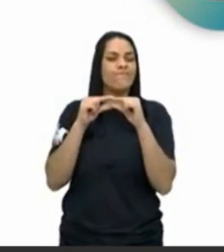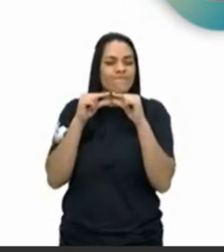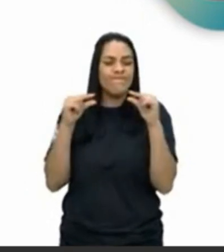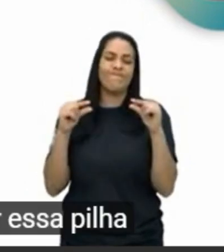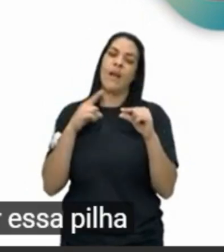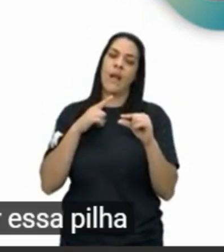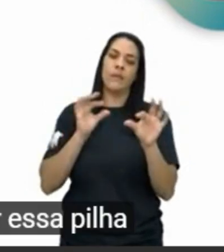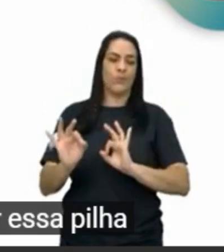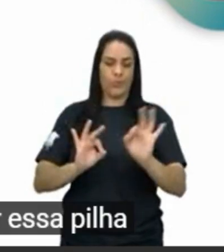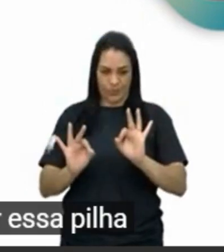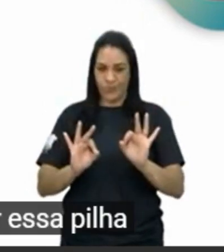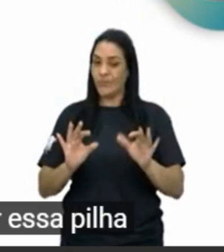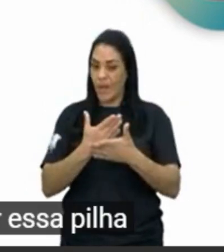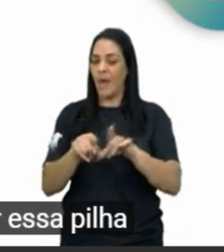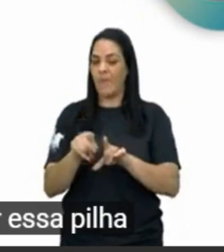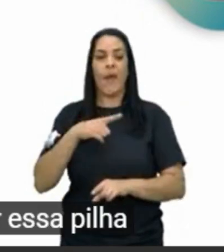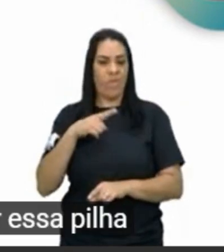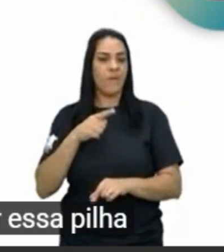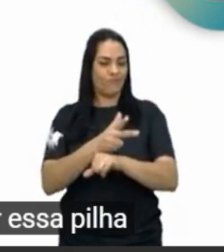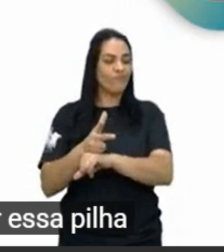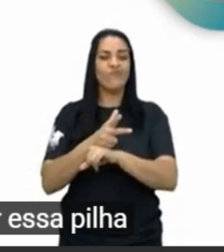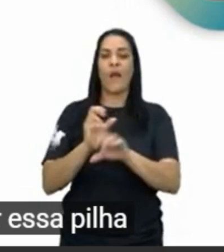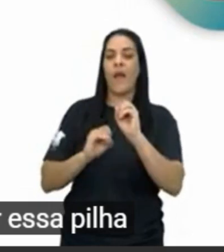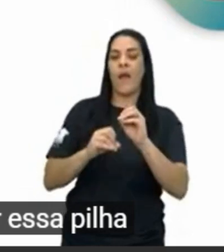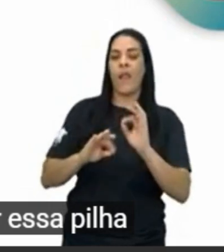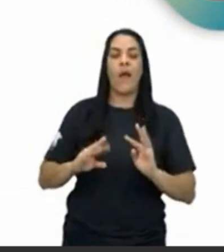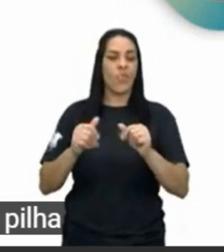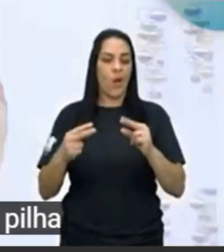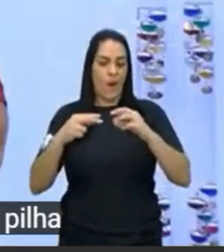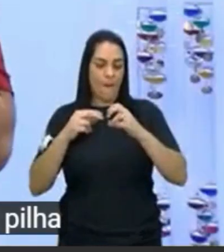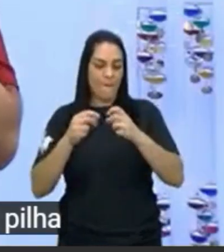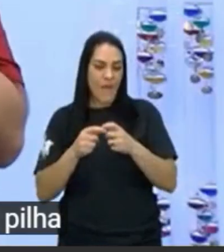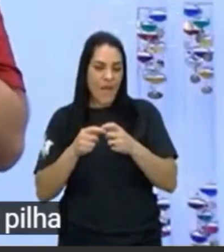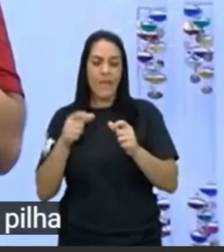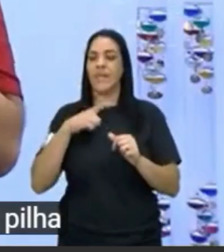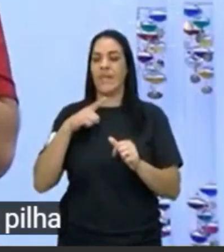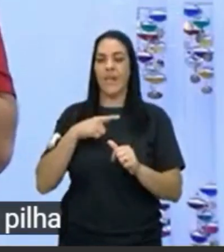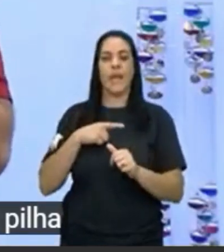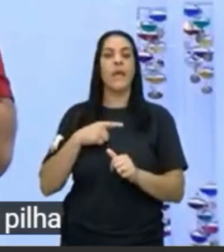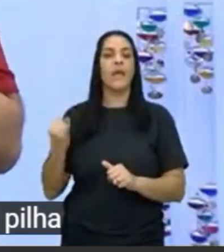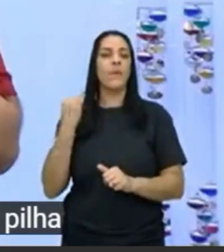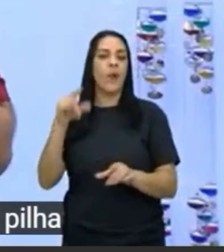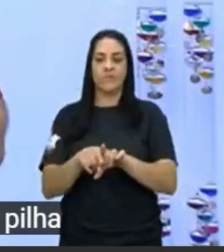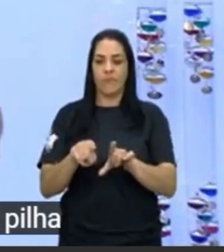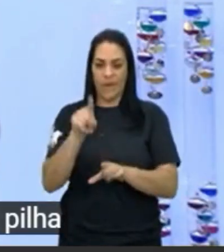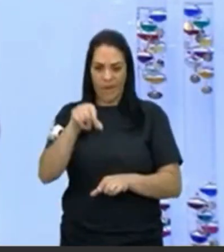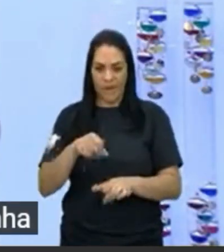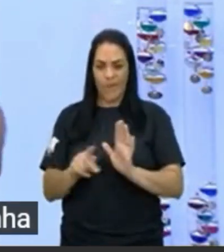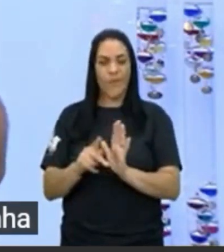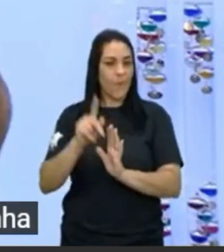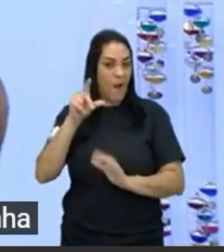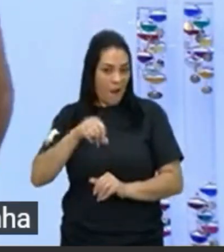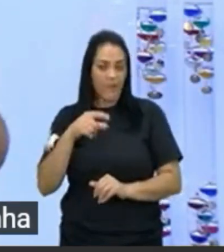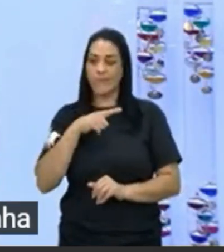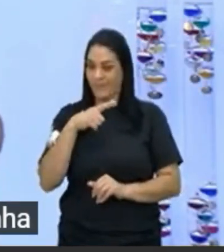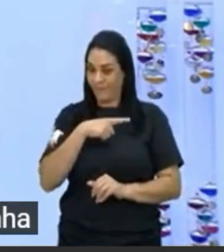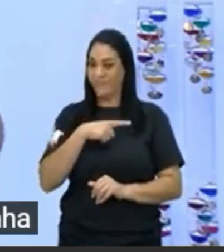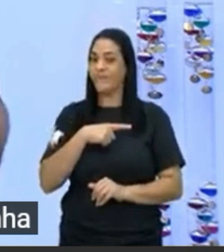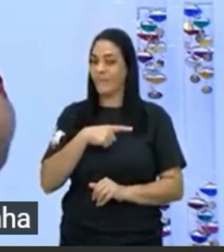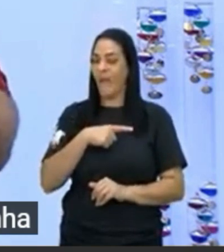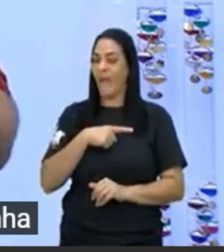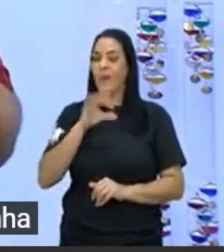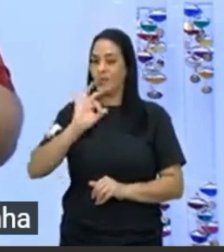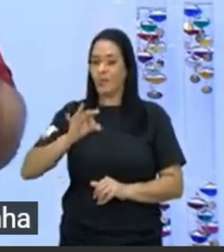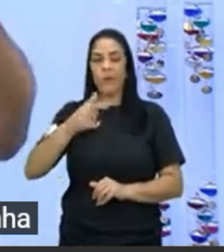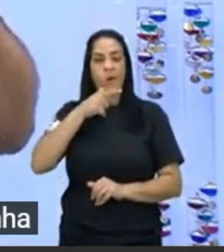muito justo. Então, nós temos até um vídeo tutorial ensinando a encaixar essa pilha lá na Shield. E uma parte muito importante é que essa pilha ela tem lado